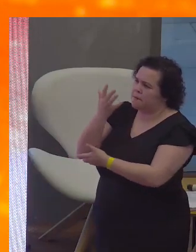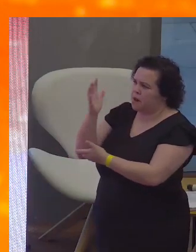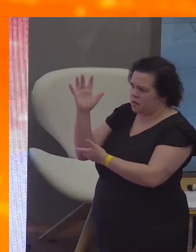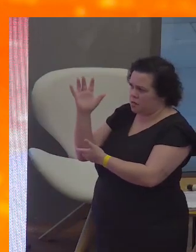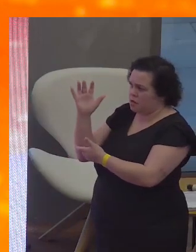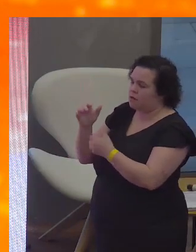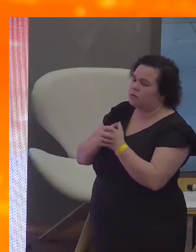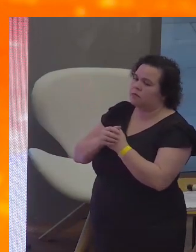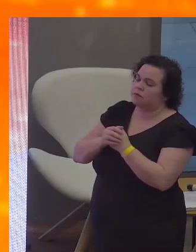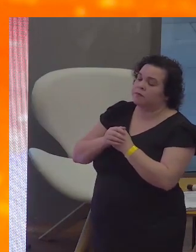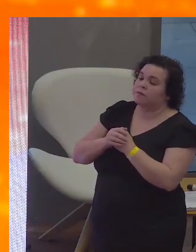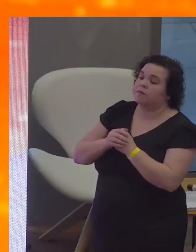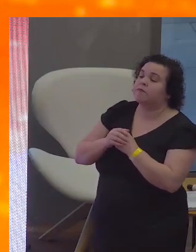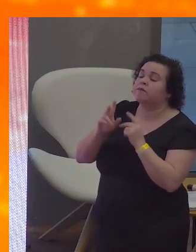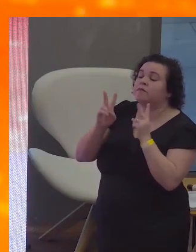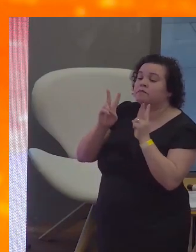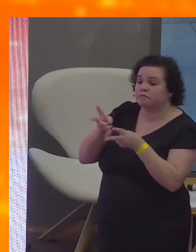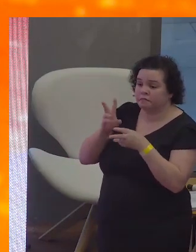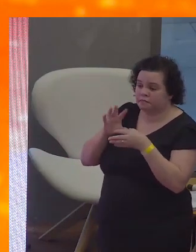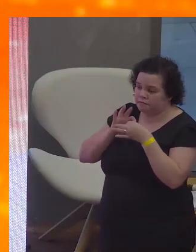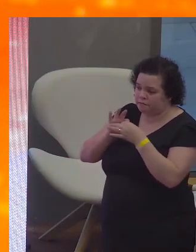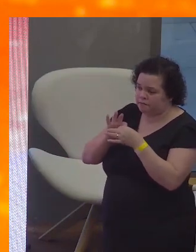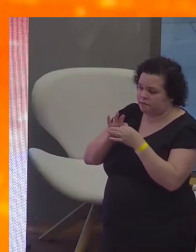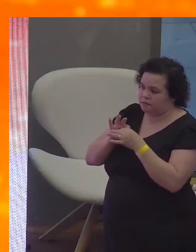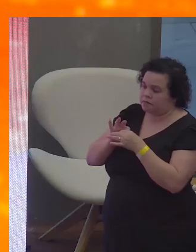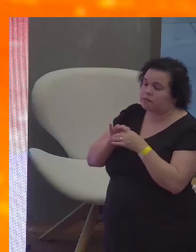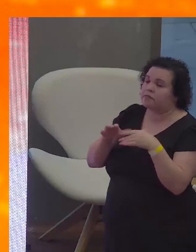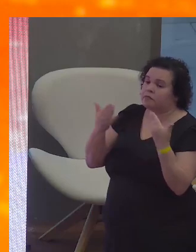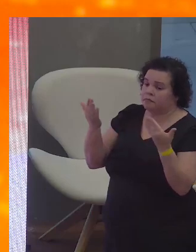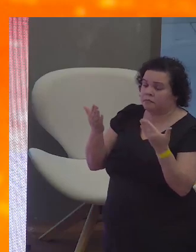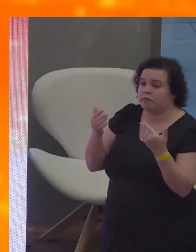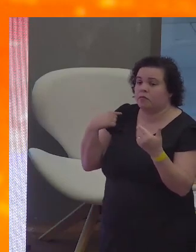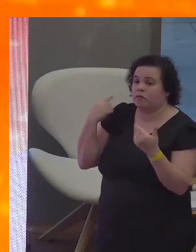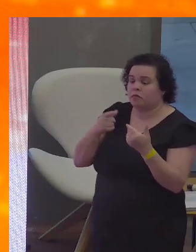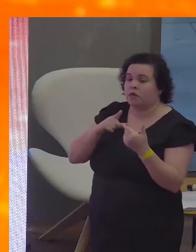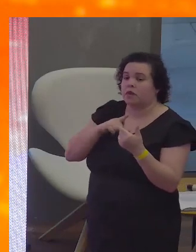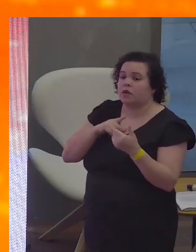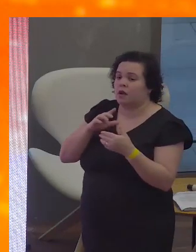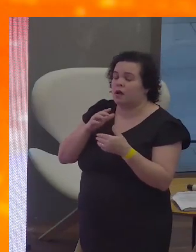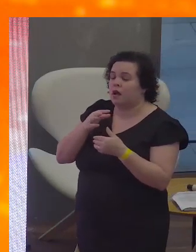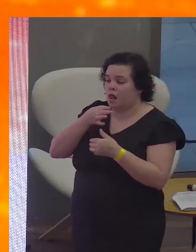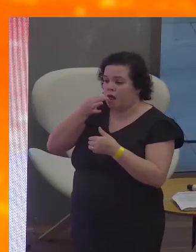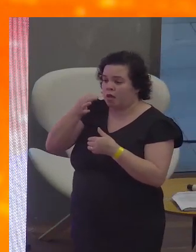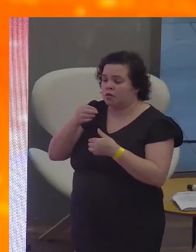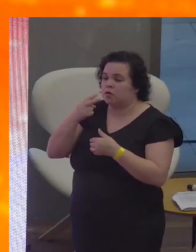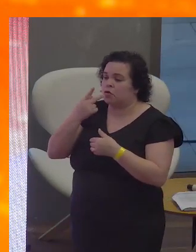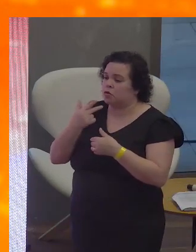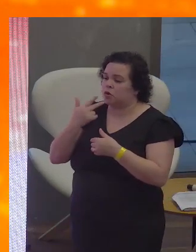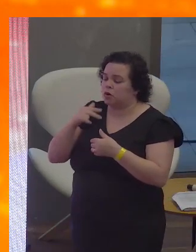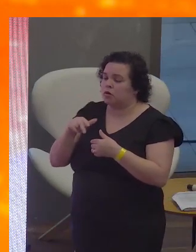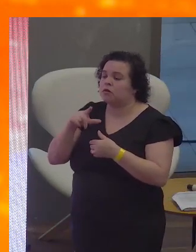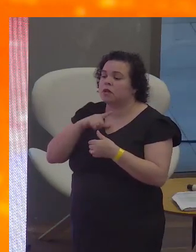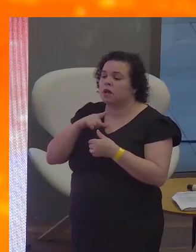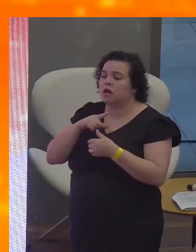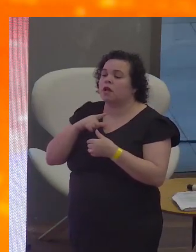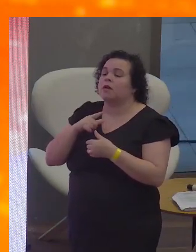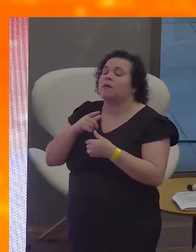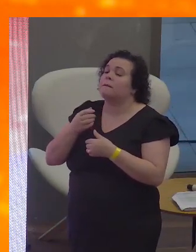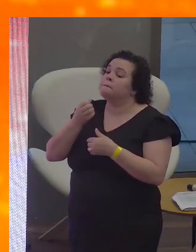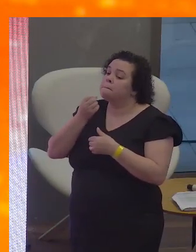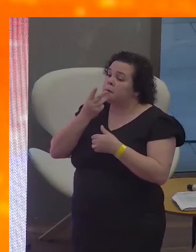ervas, sempre associados. Tá? Então, o que a gente tem? A alegação nutricional, propriedades nutricionais